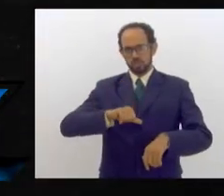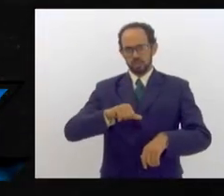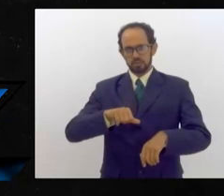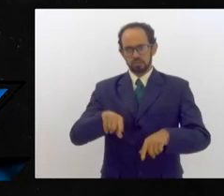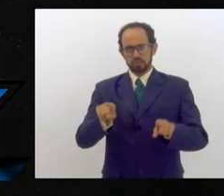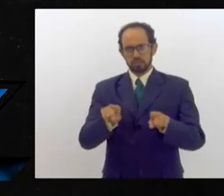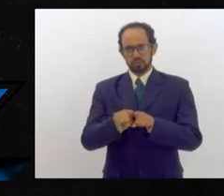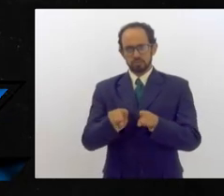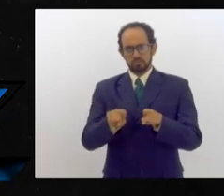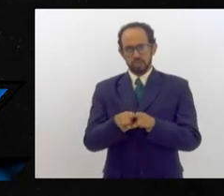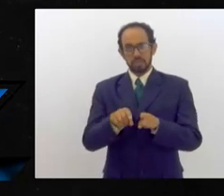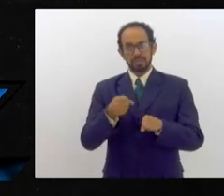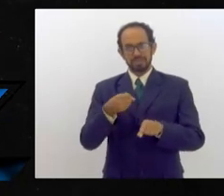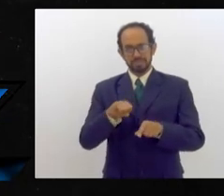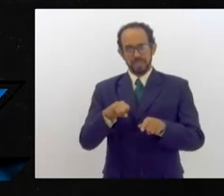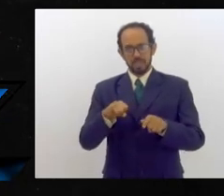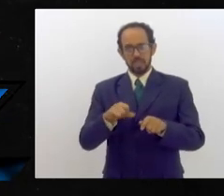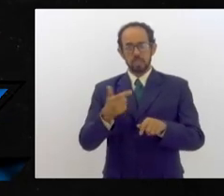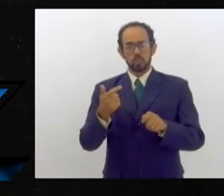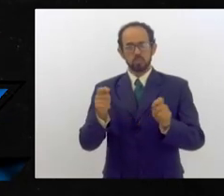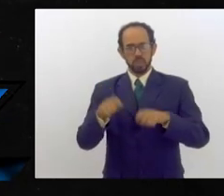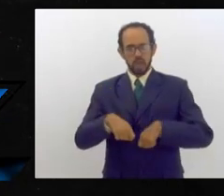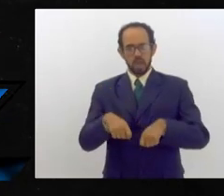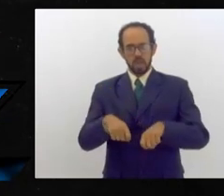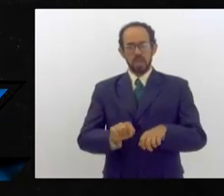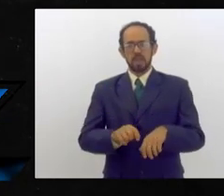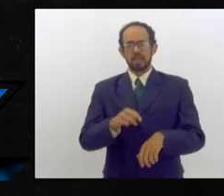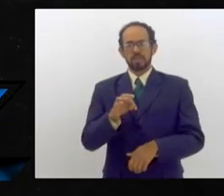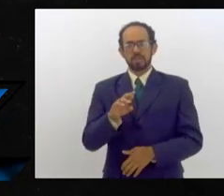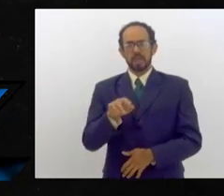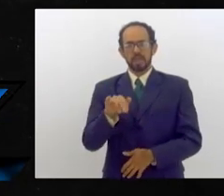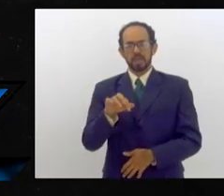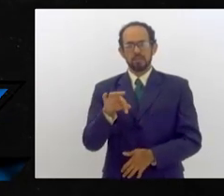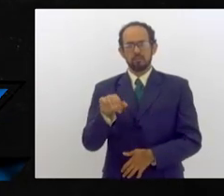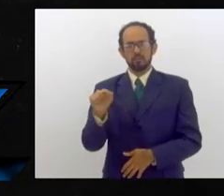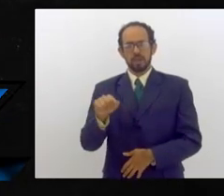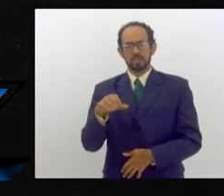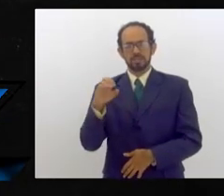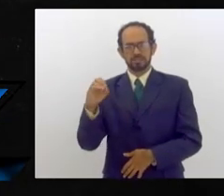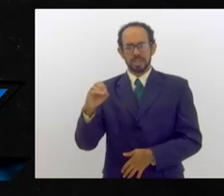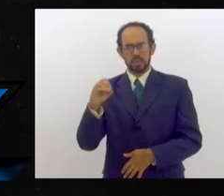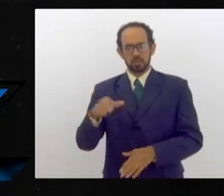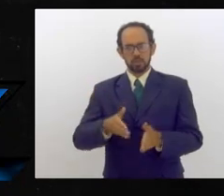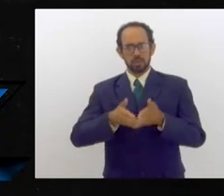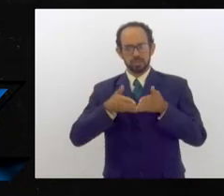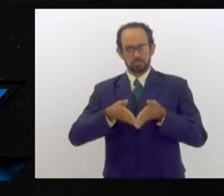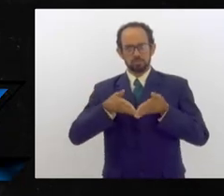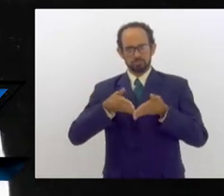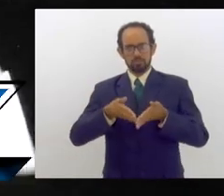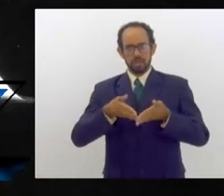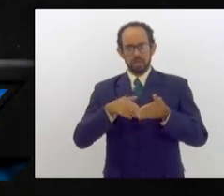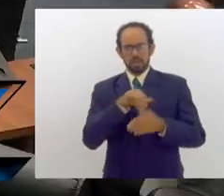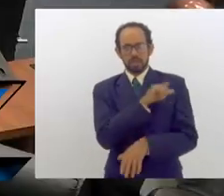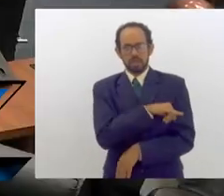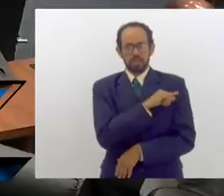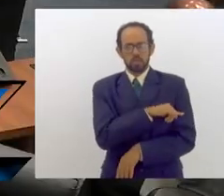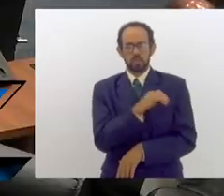quando não estaria fazendo para classe trabalhadora nas barcas rio-niterói